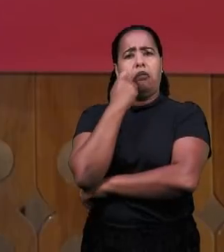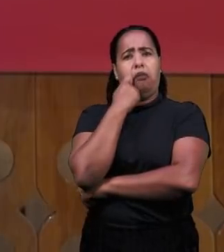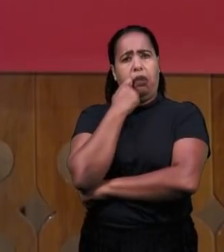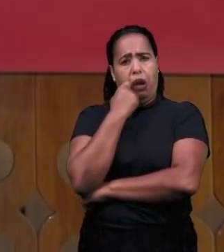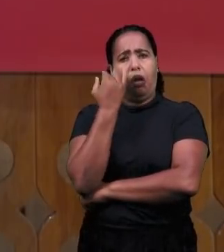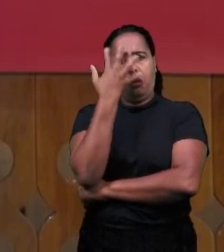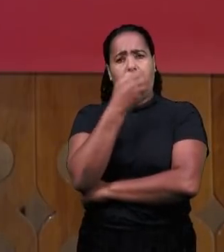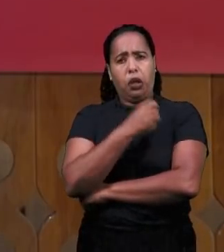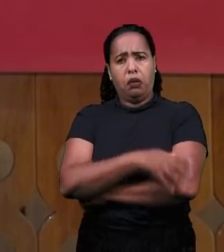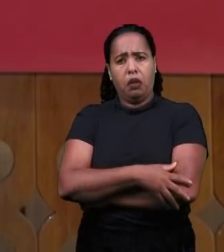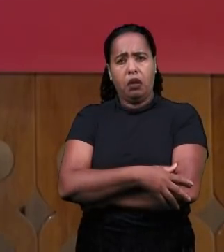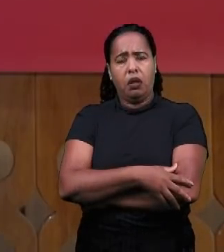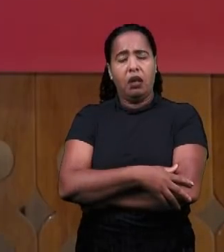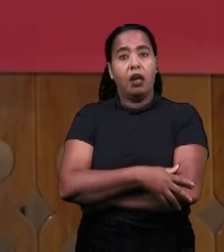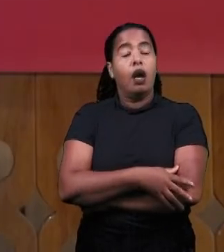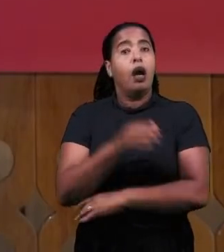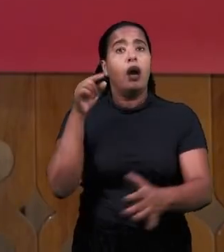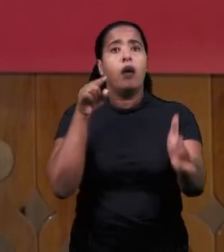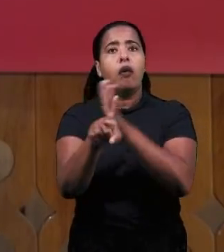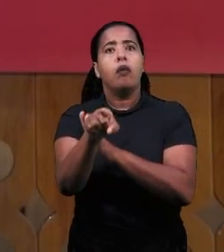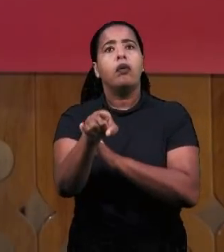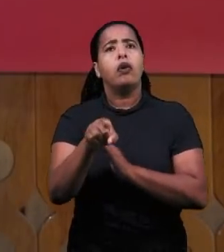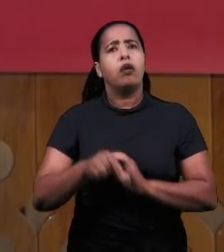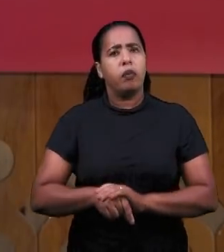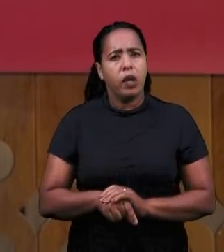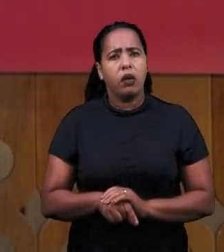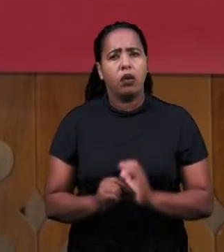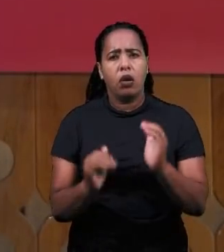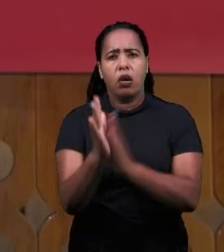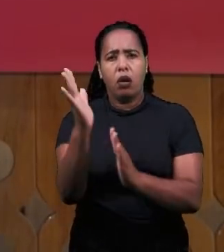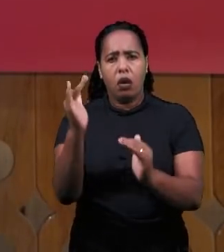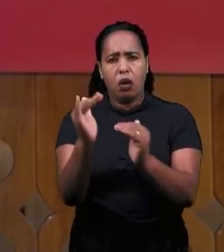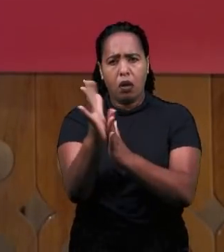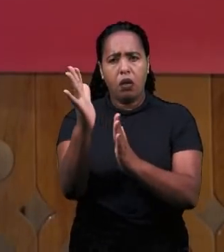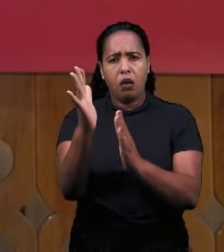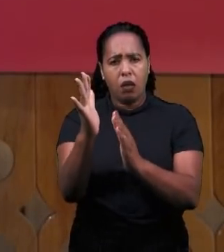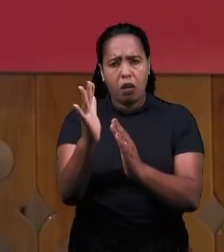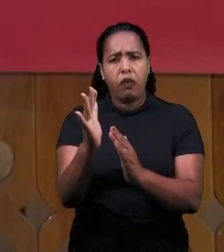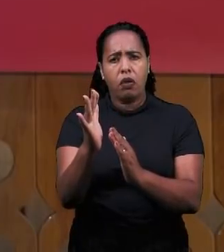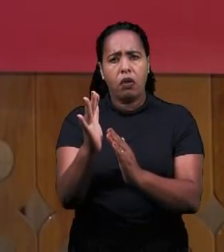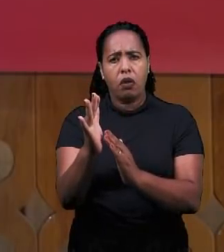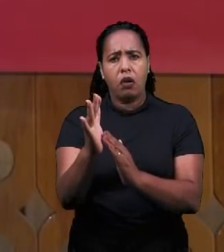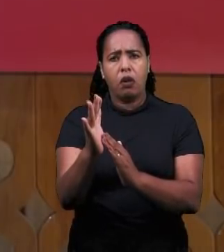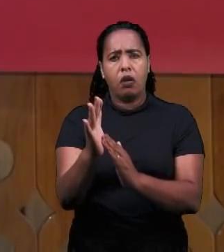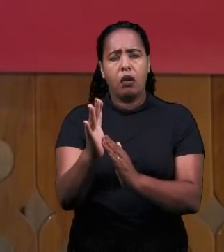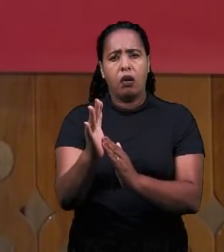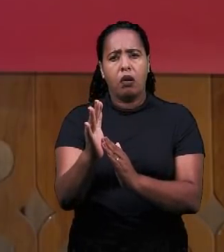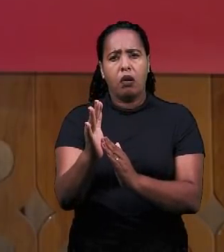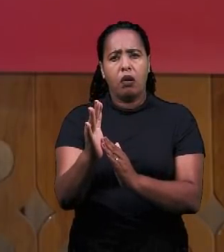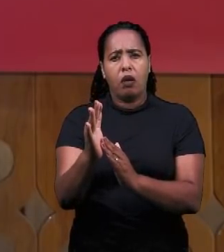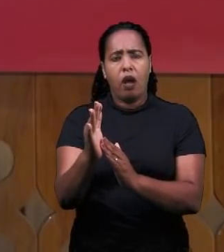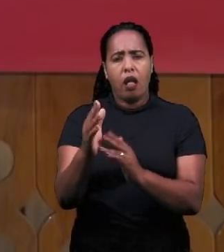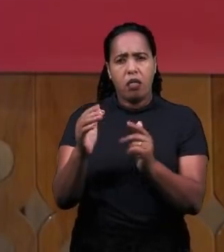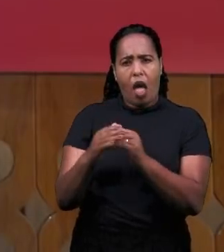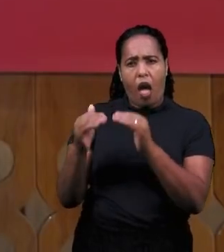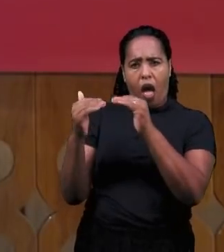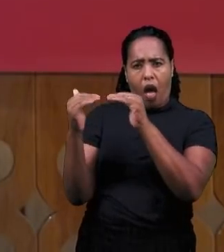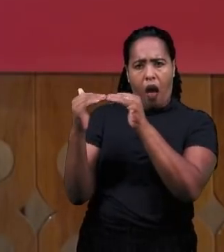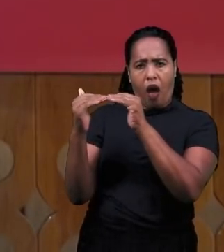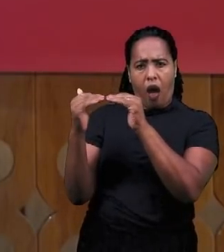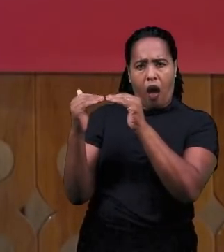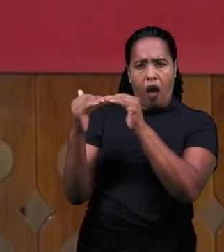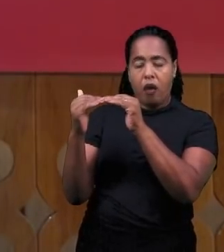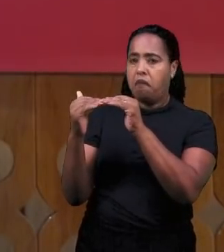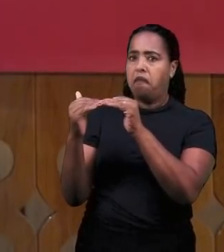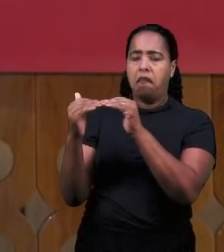Agora eu pergunto, isso aqui, esse louvor, há alguma identificação dele? Não, mas as pessoas